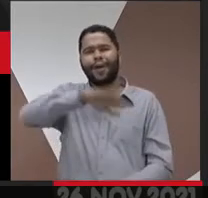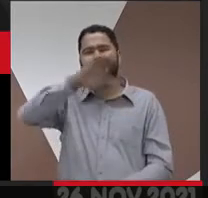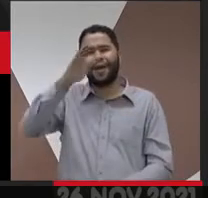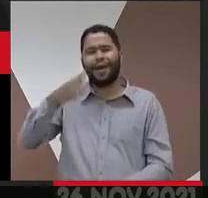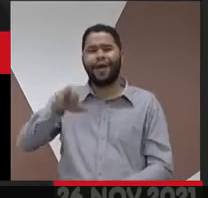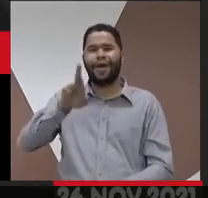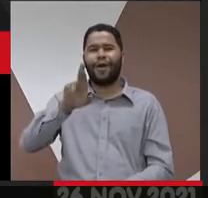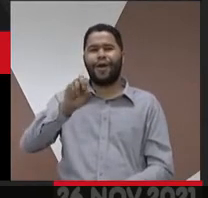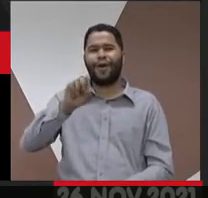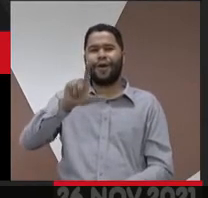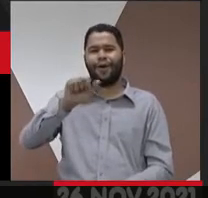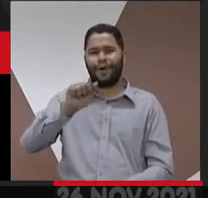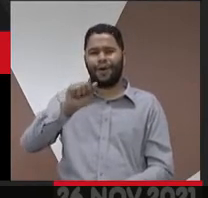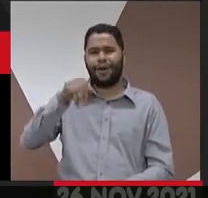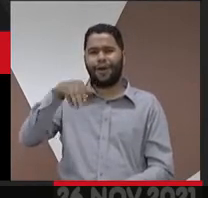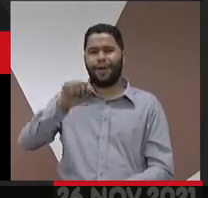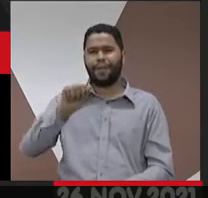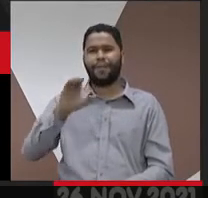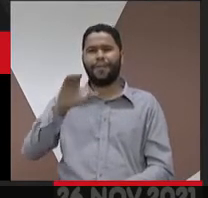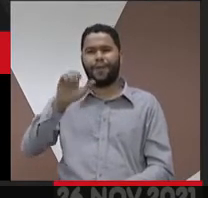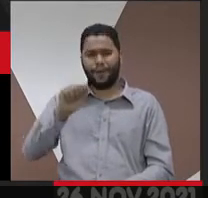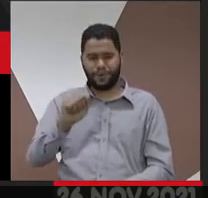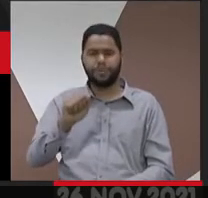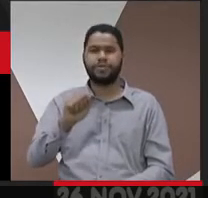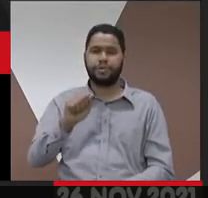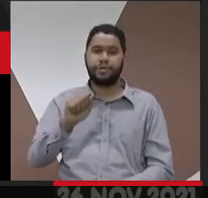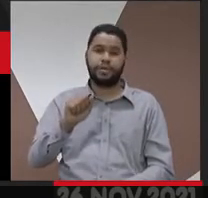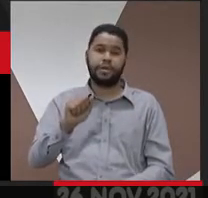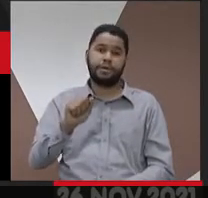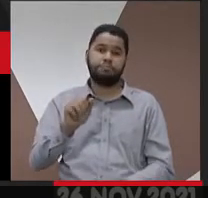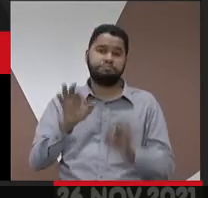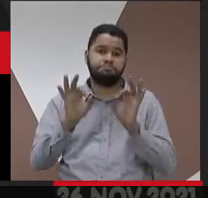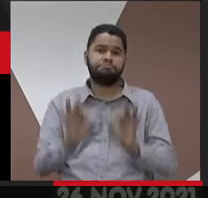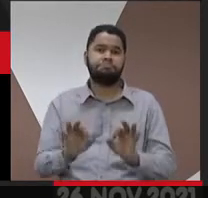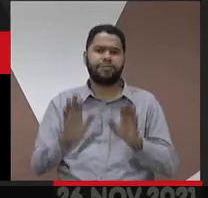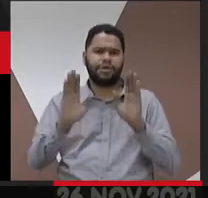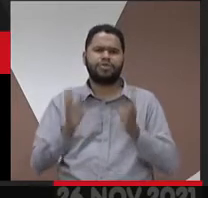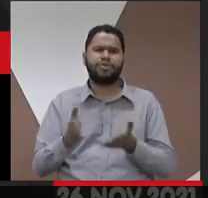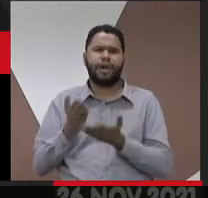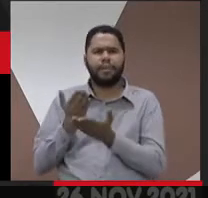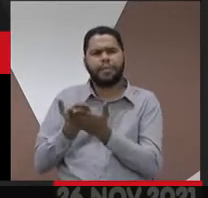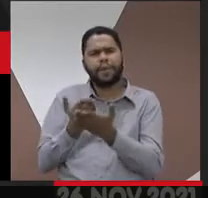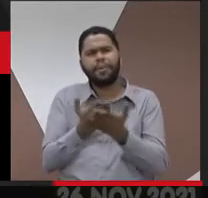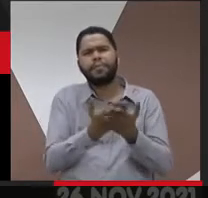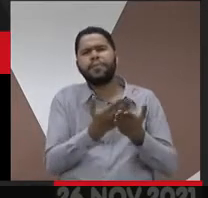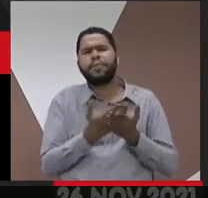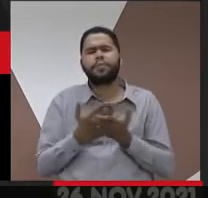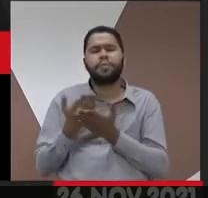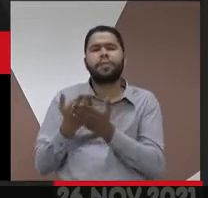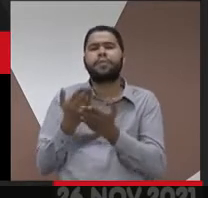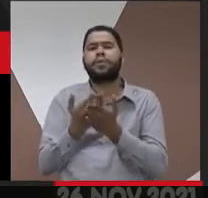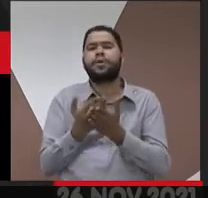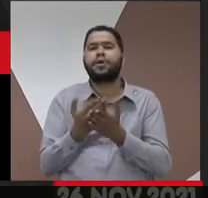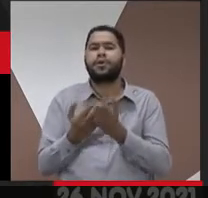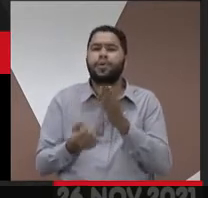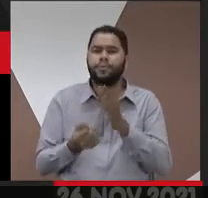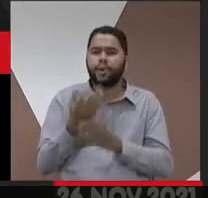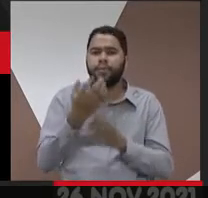do Rola Moça, que, oportunamente, obviamente, isso já foi estudado, será submetido aí a todas as